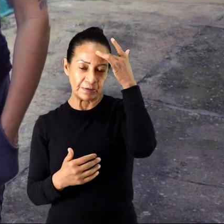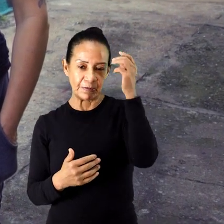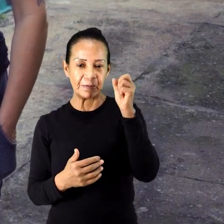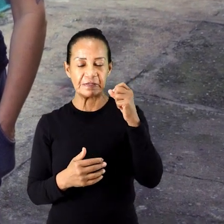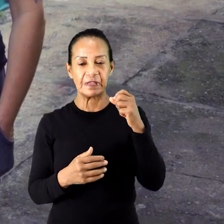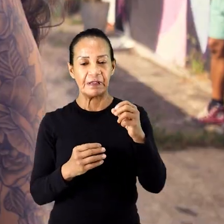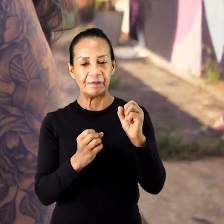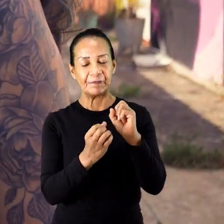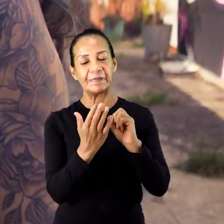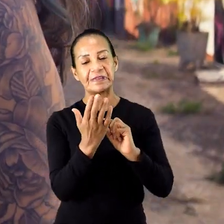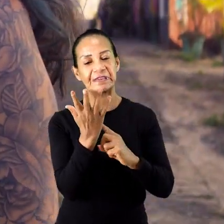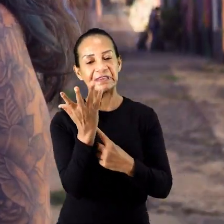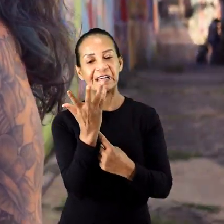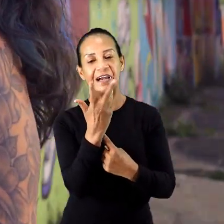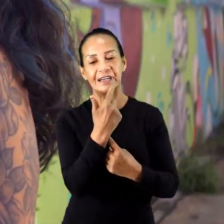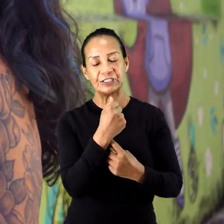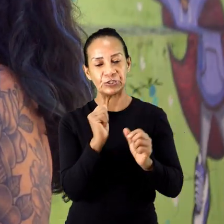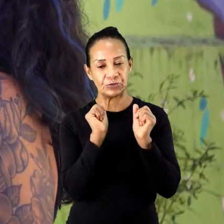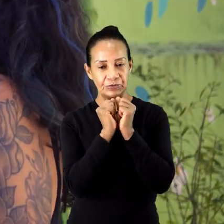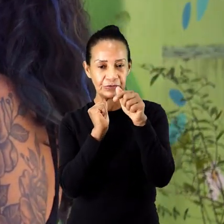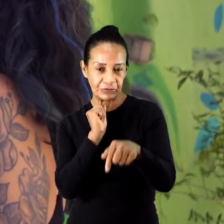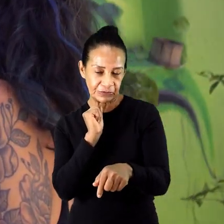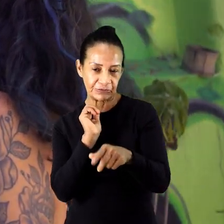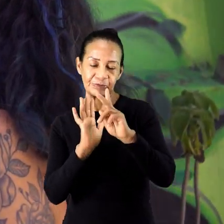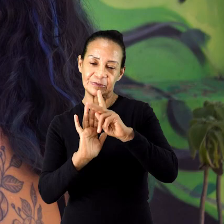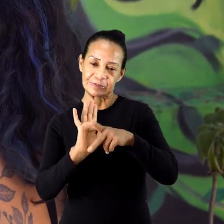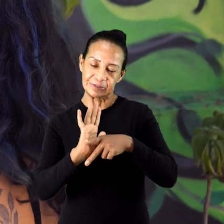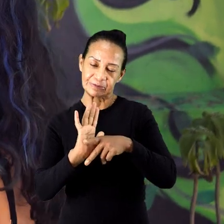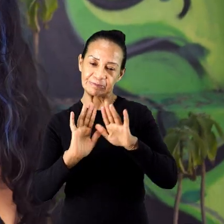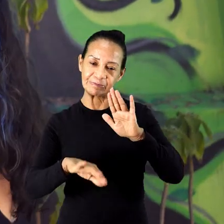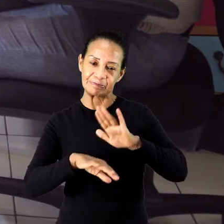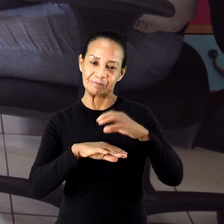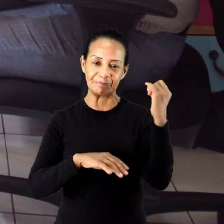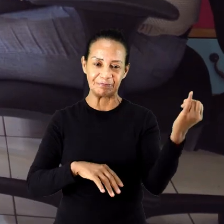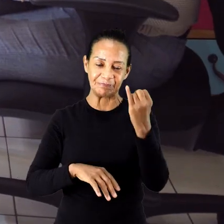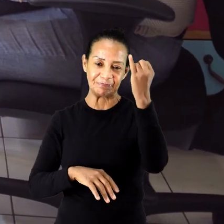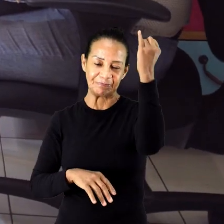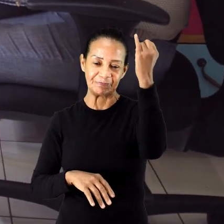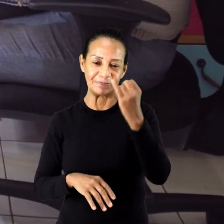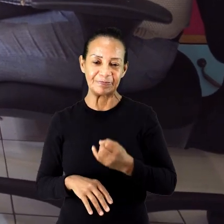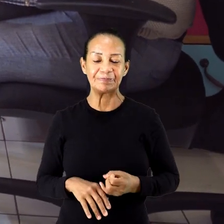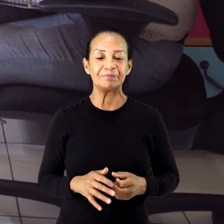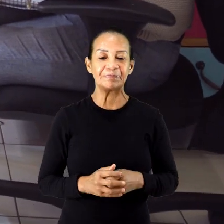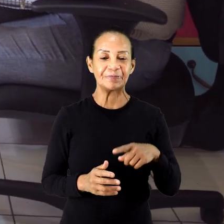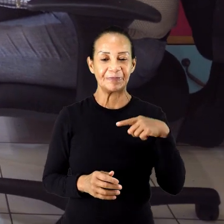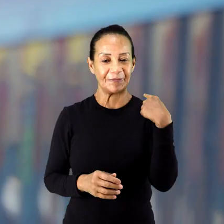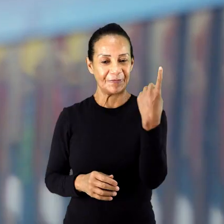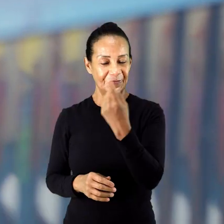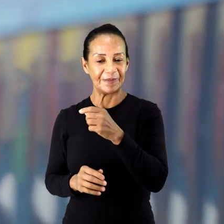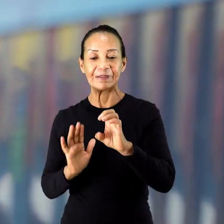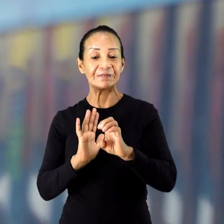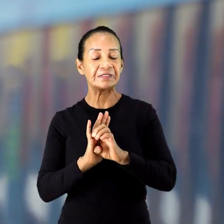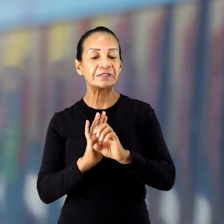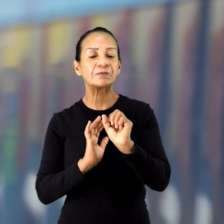da arte, né? E é um projeto que ele tende só a ficar cada vez mais rico. Você tinha falado também pra gente meio que dar uma piada, né? A